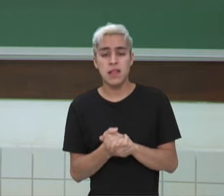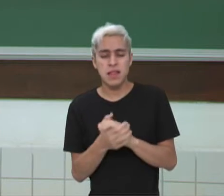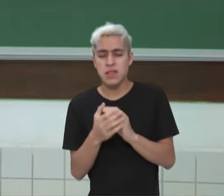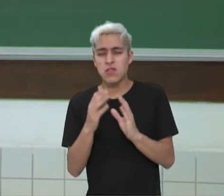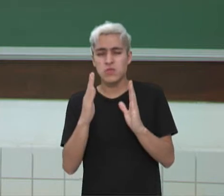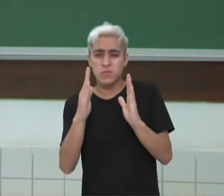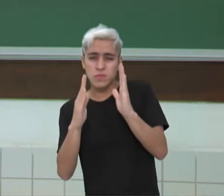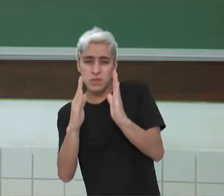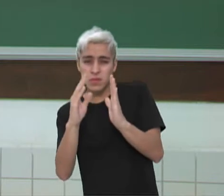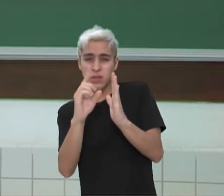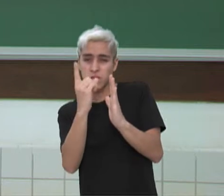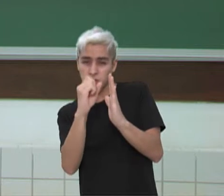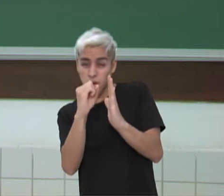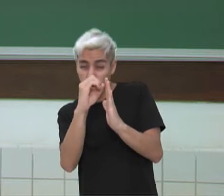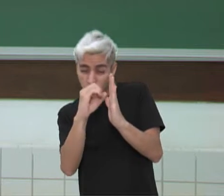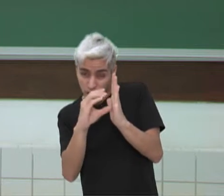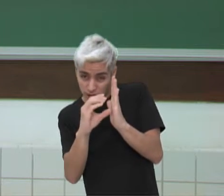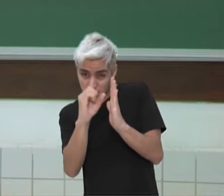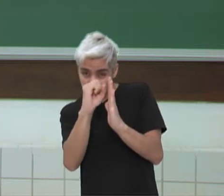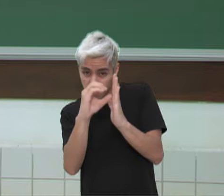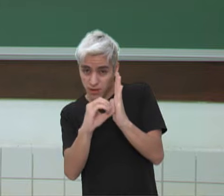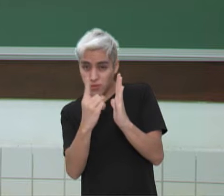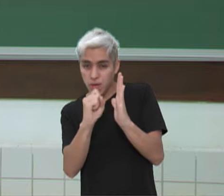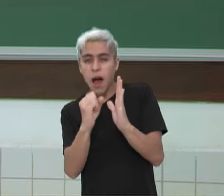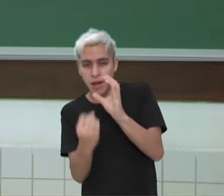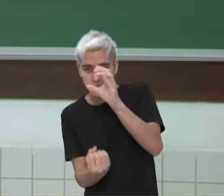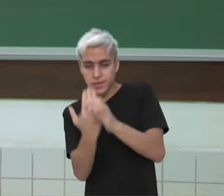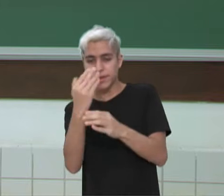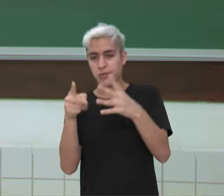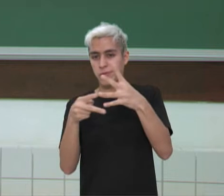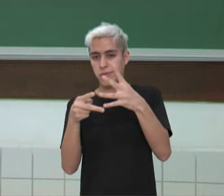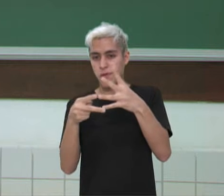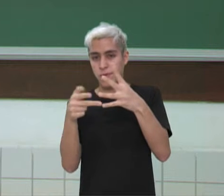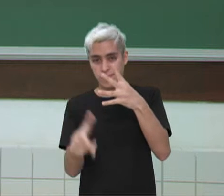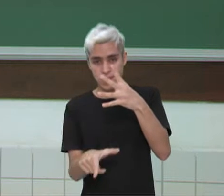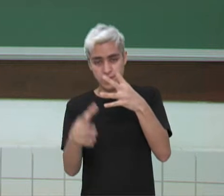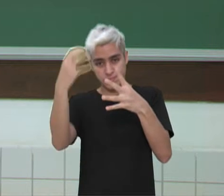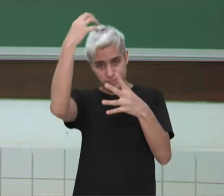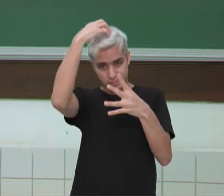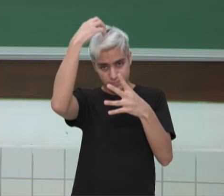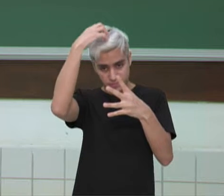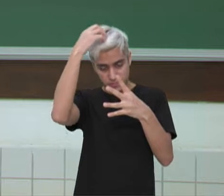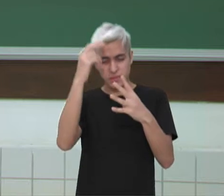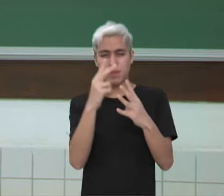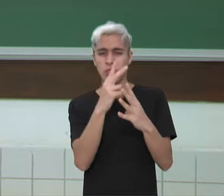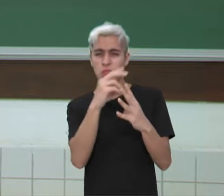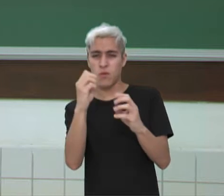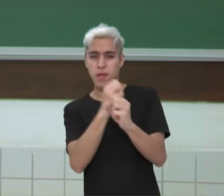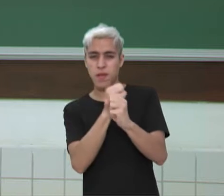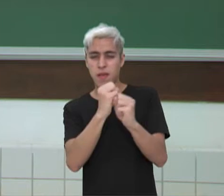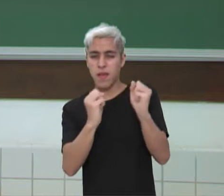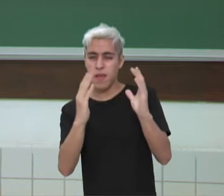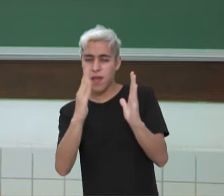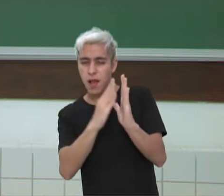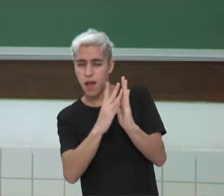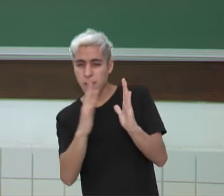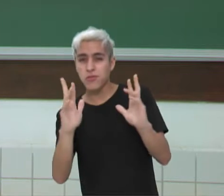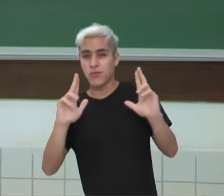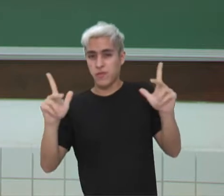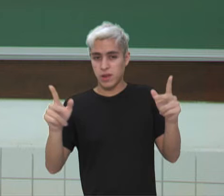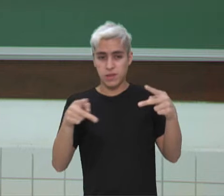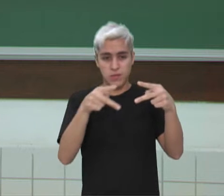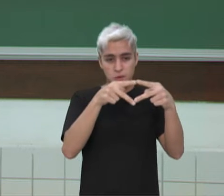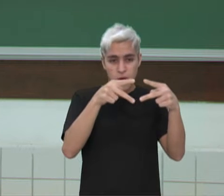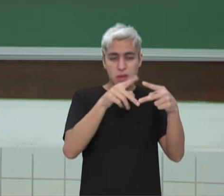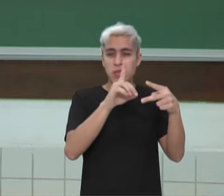só no século XVIII. Então, bem mais depois. Então, 200 anos aí de diferença entre eles. Os dois